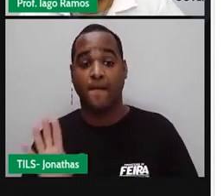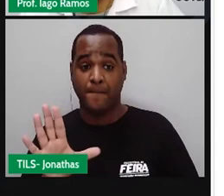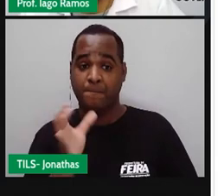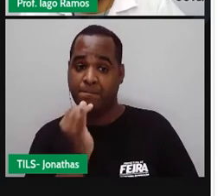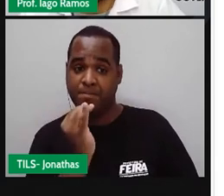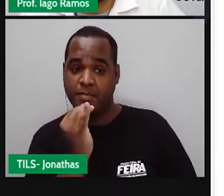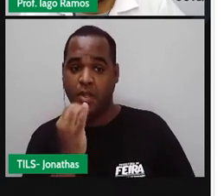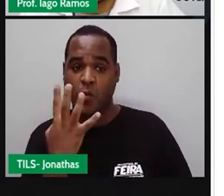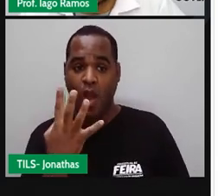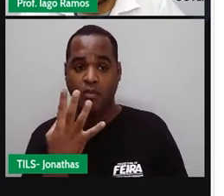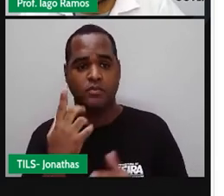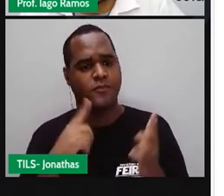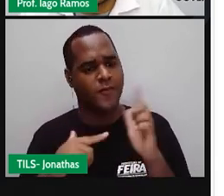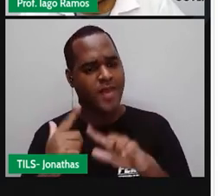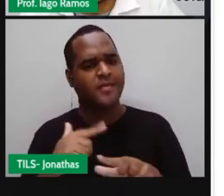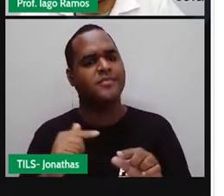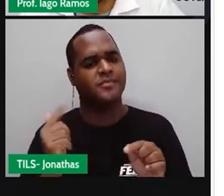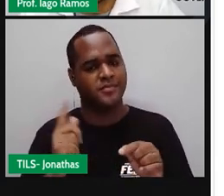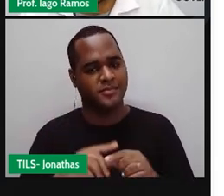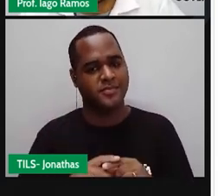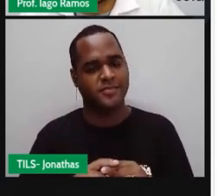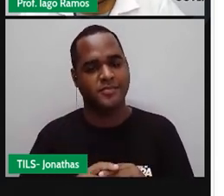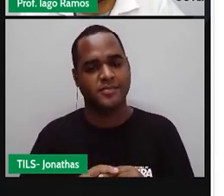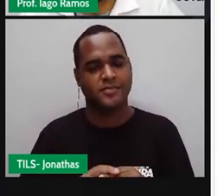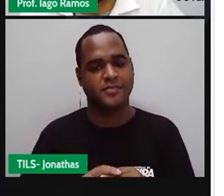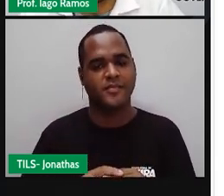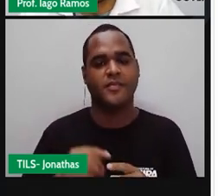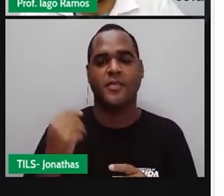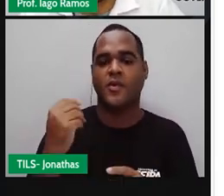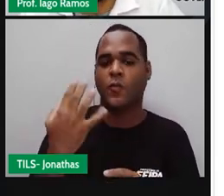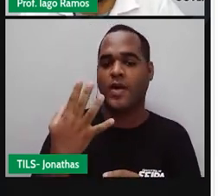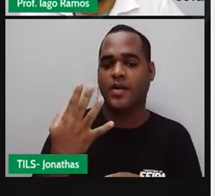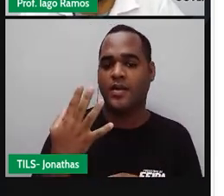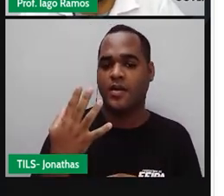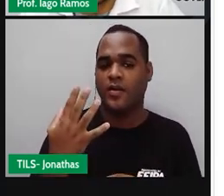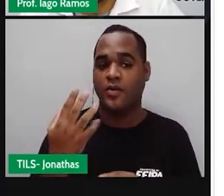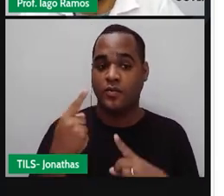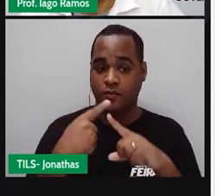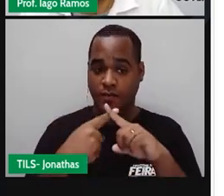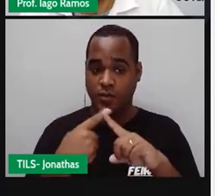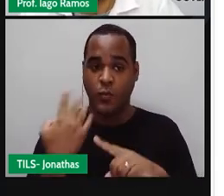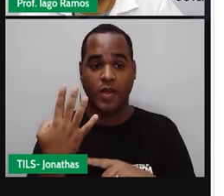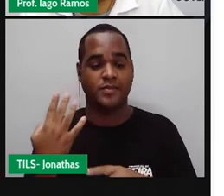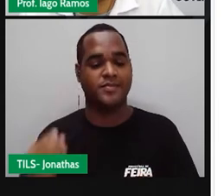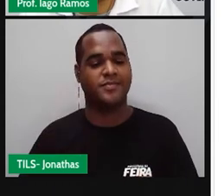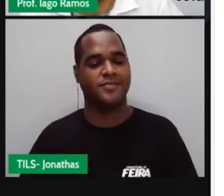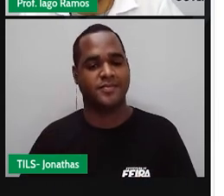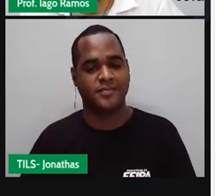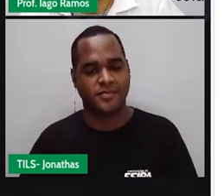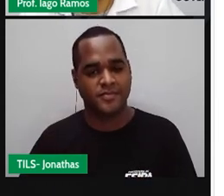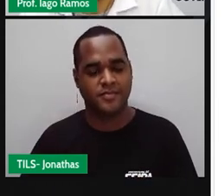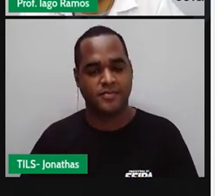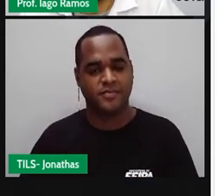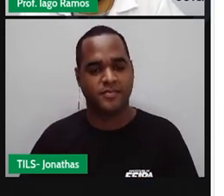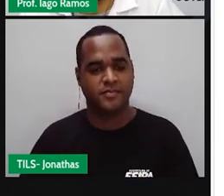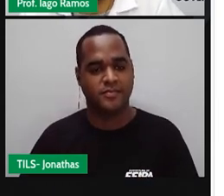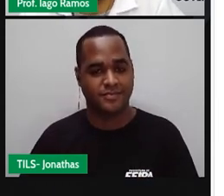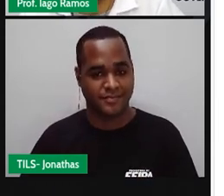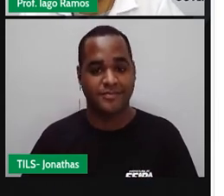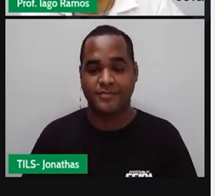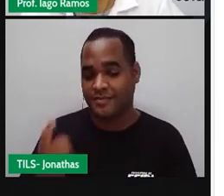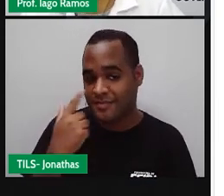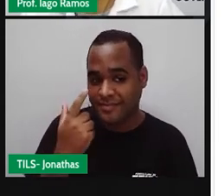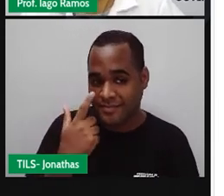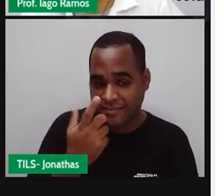também dá para virar 16 como é só a gente fazer 4 x 4 bom então vamos fazer